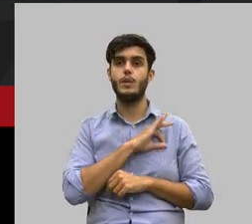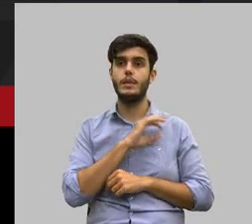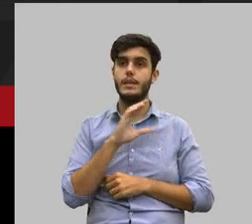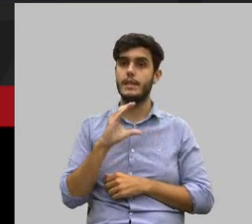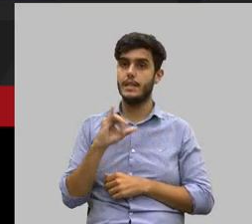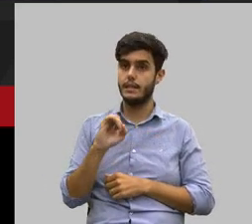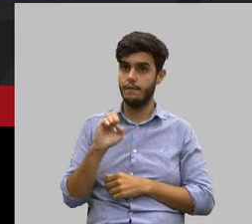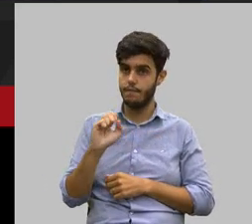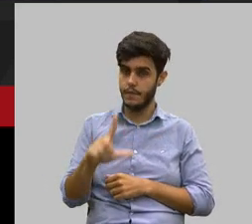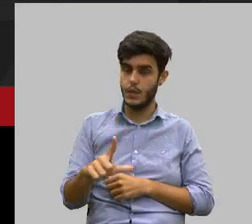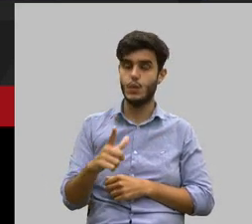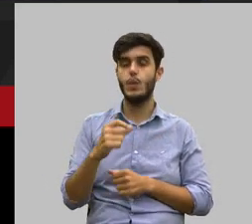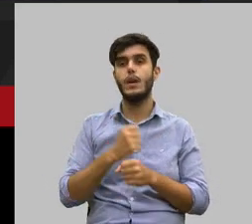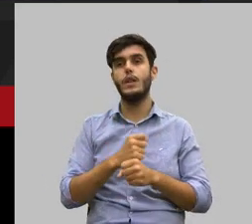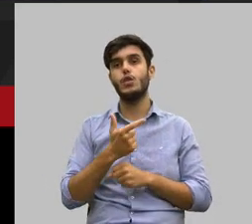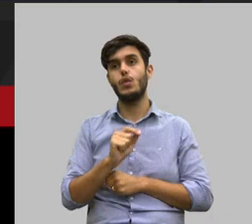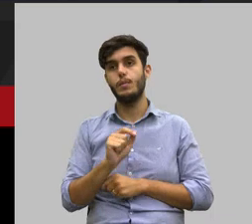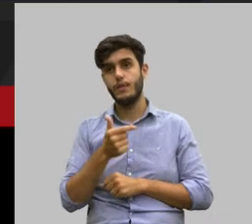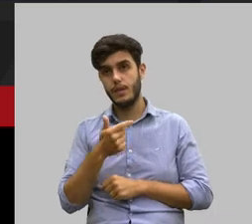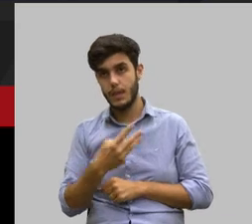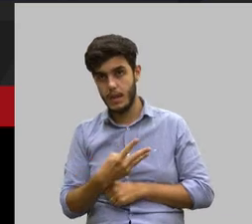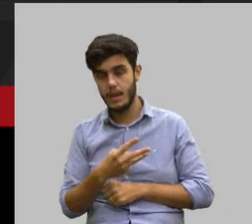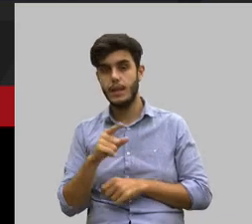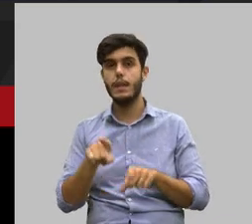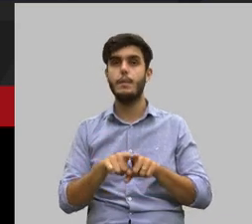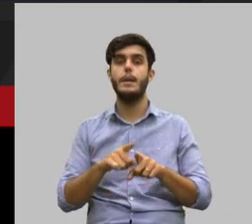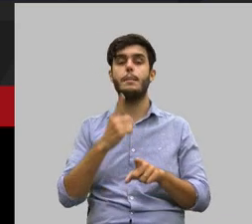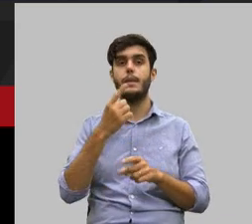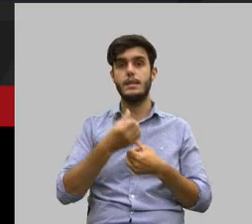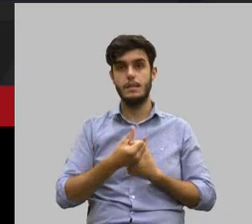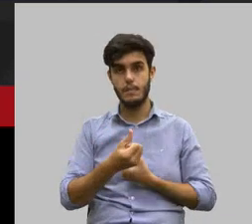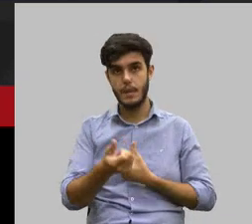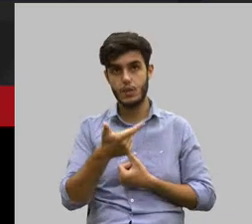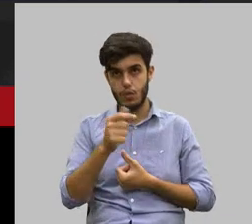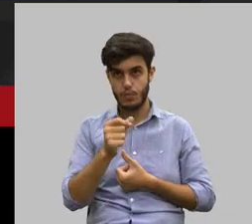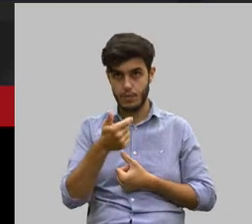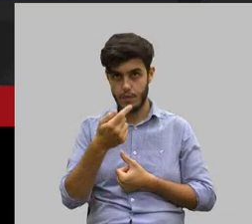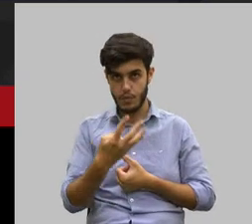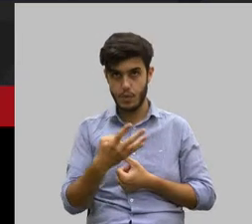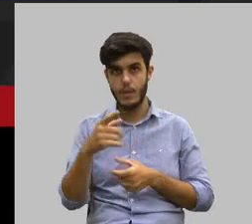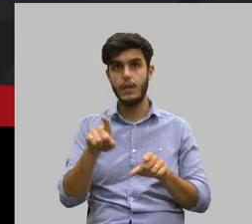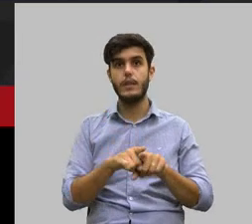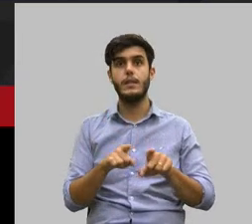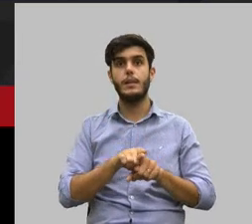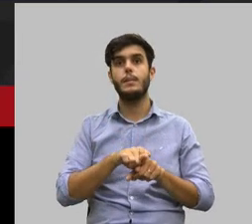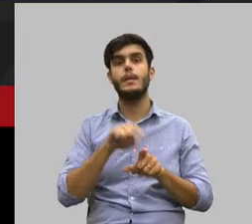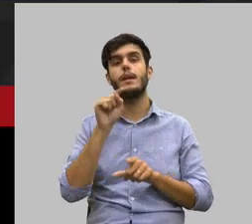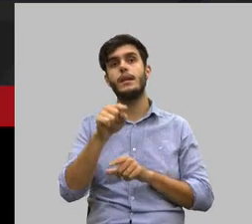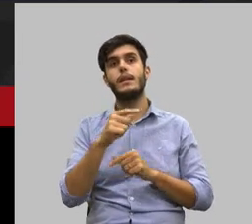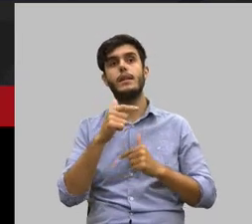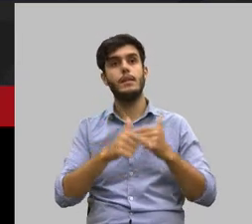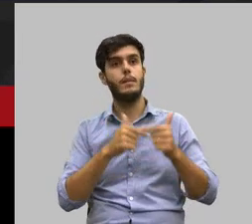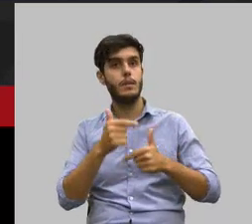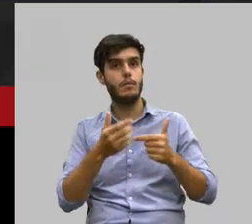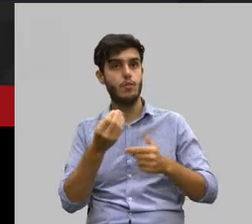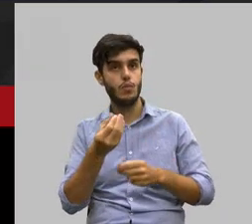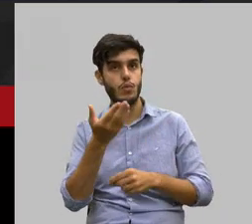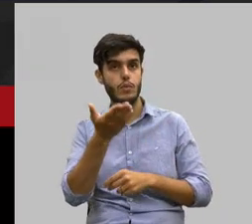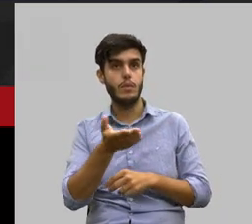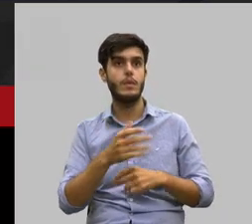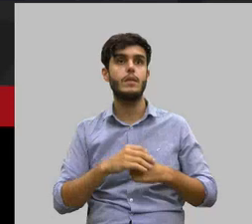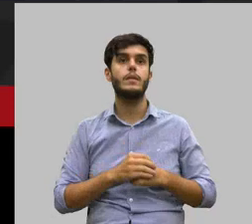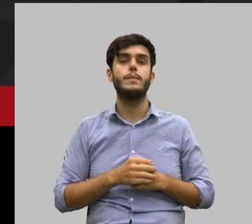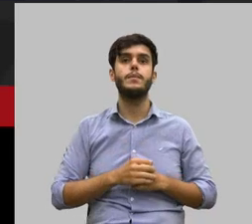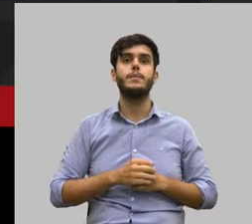2023 e primeiro semestre de 2024 algumas operações de de grande repercussão exemplo da